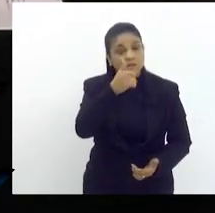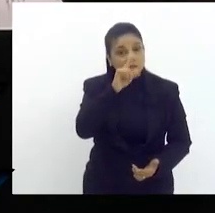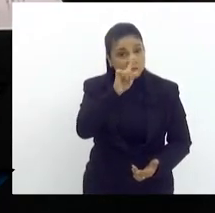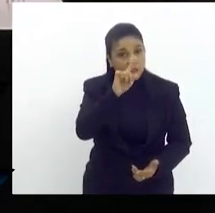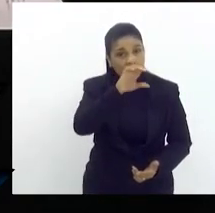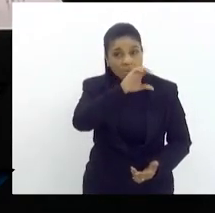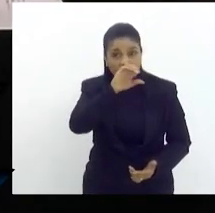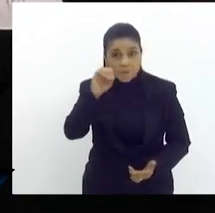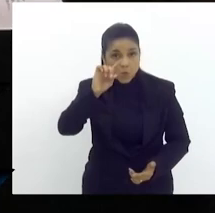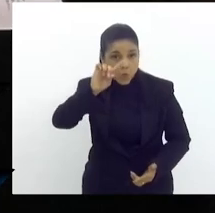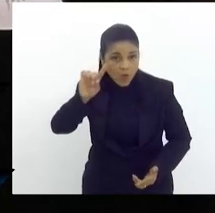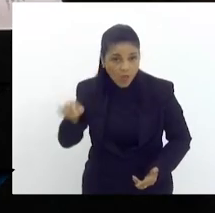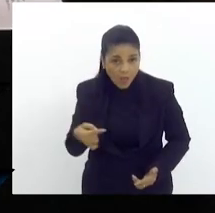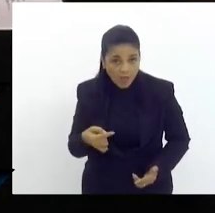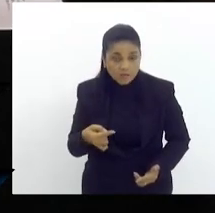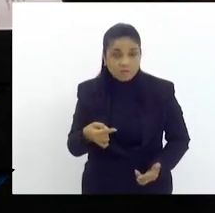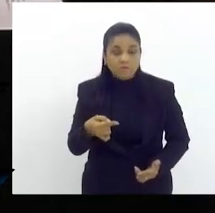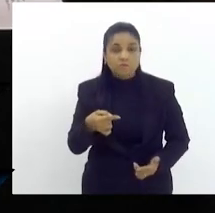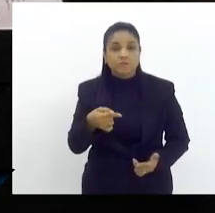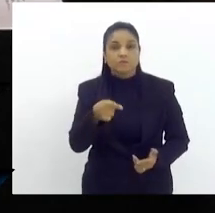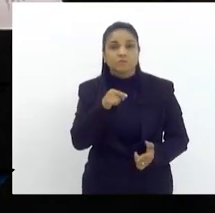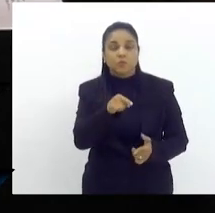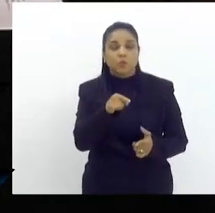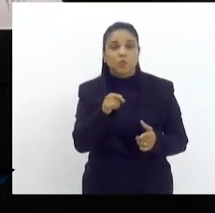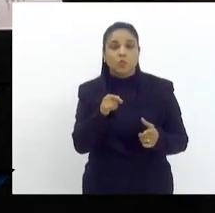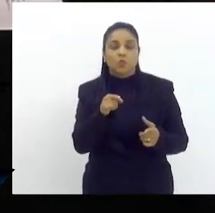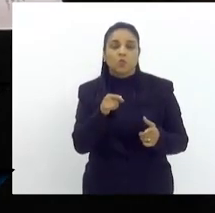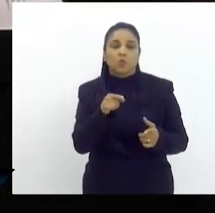por danos morais coletivos